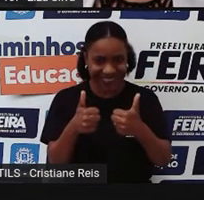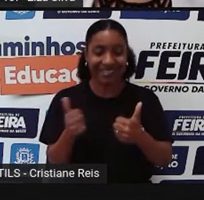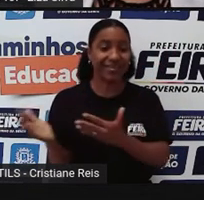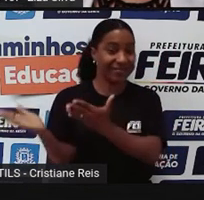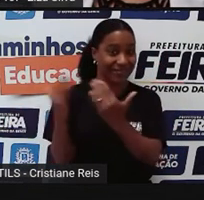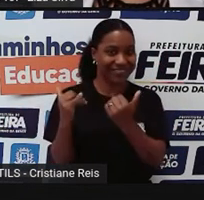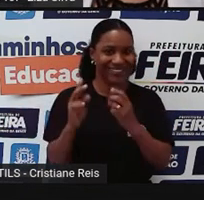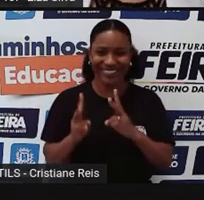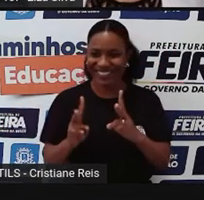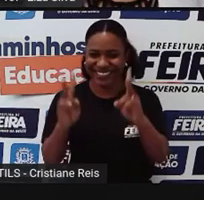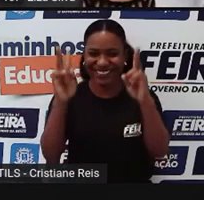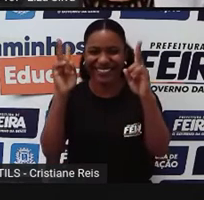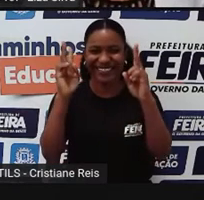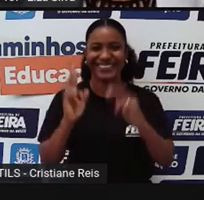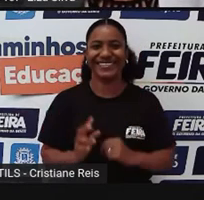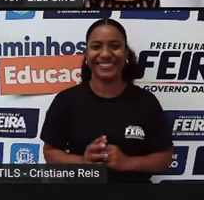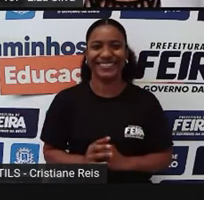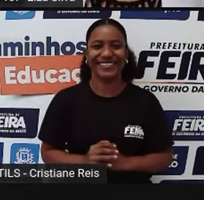eu